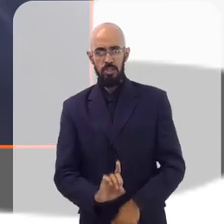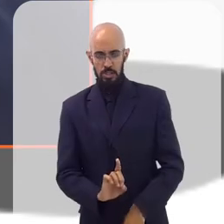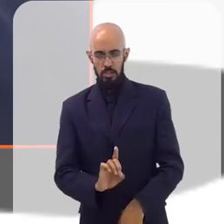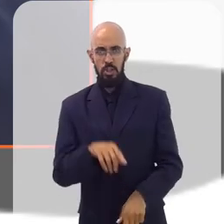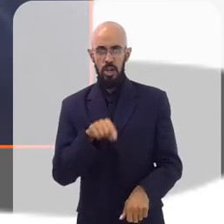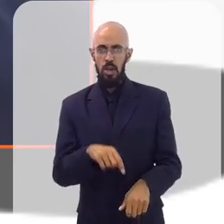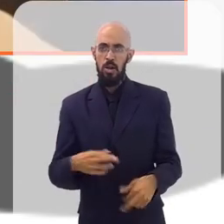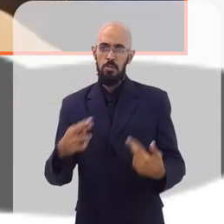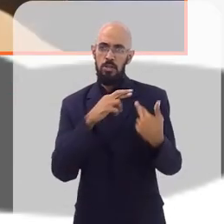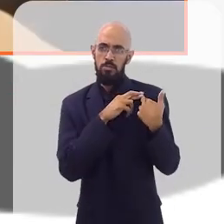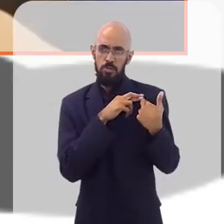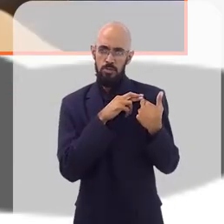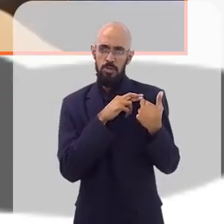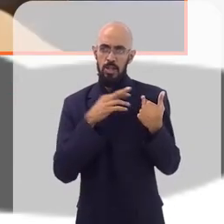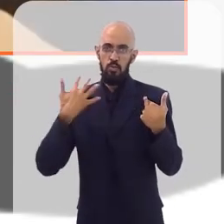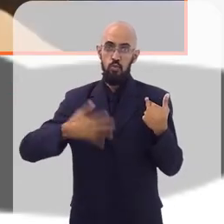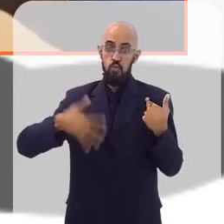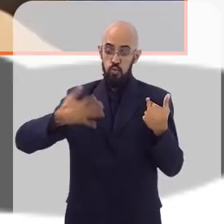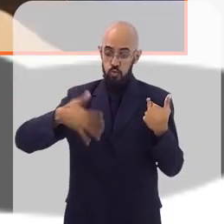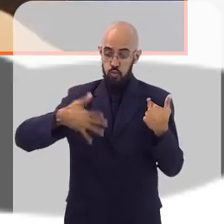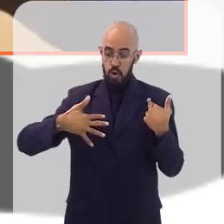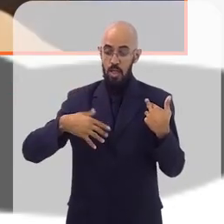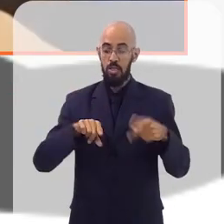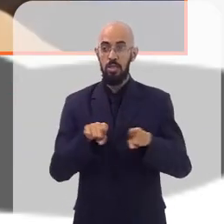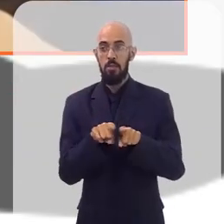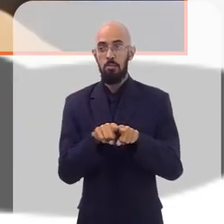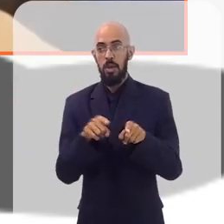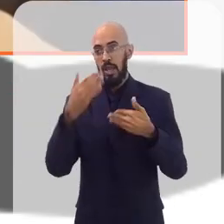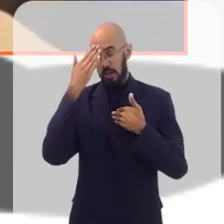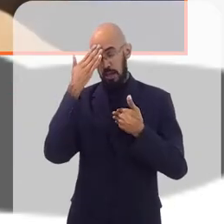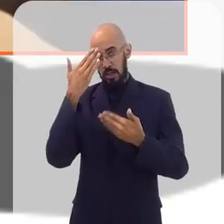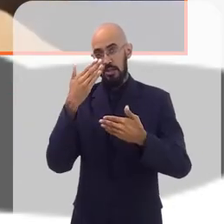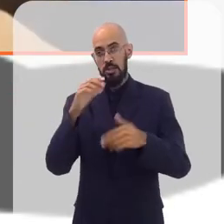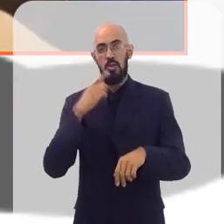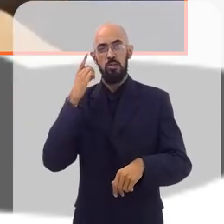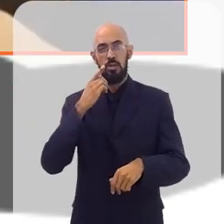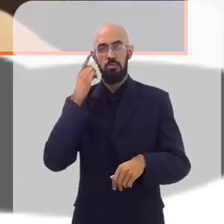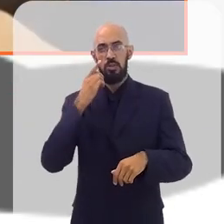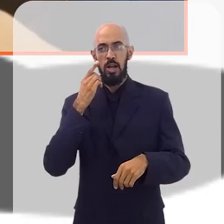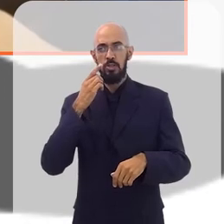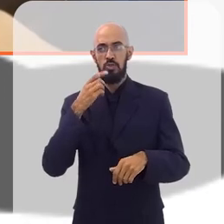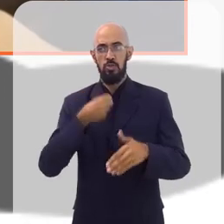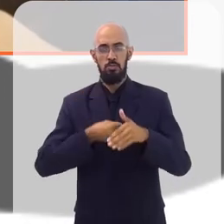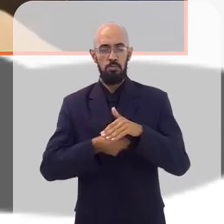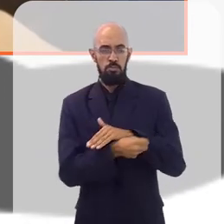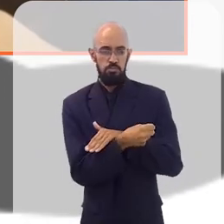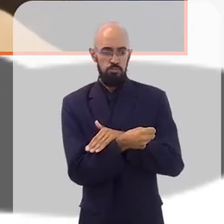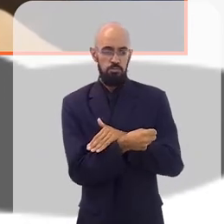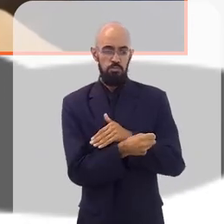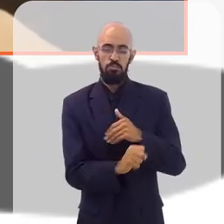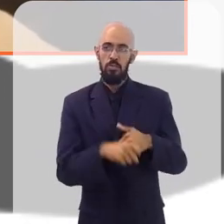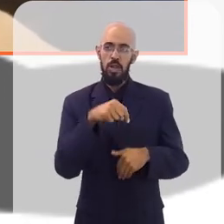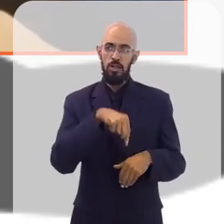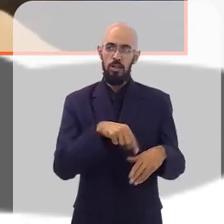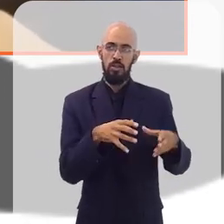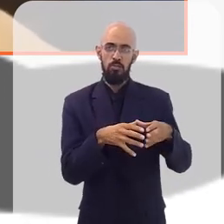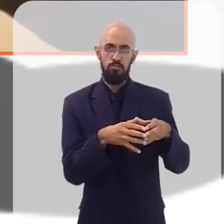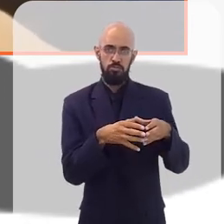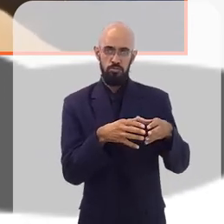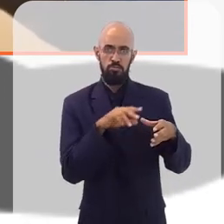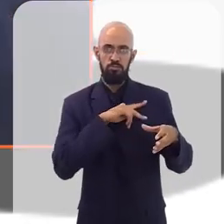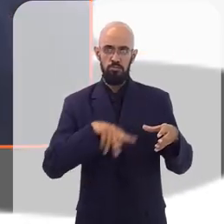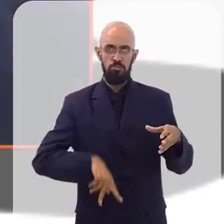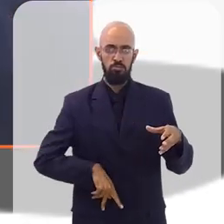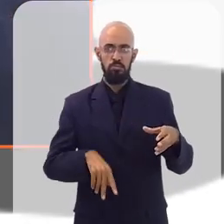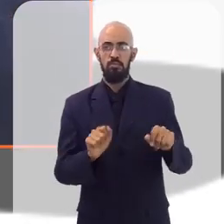a pessoa com deficiência é uma responsabilidade enorme e também agradecer os deputados que me elegeram Presidente dessa